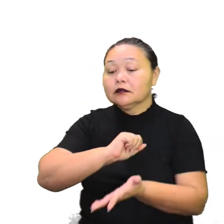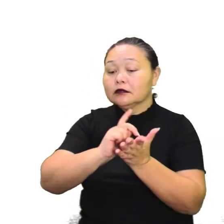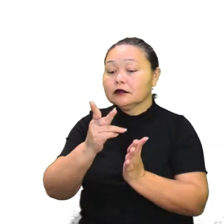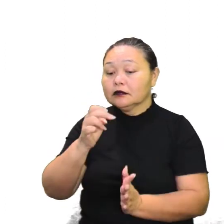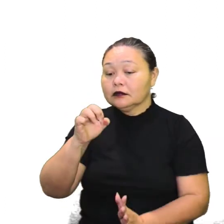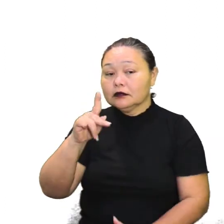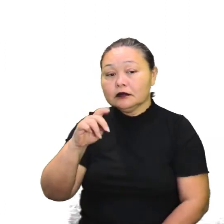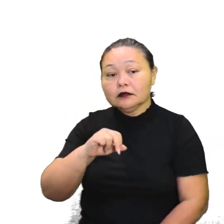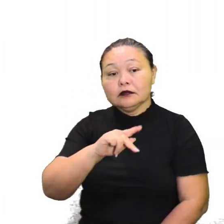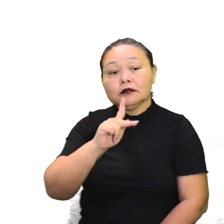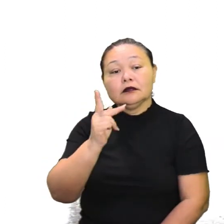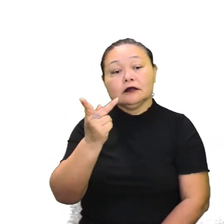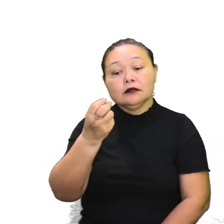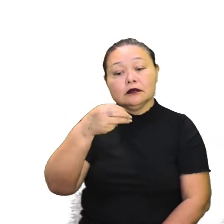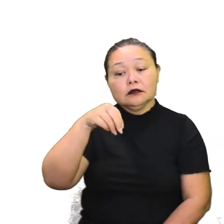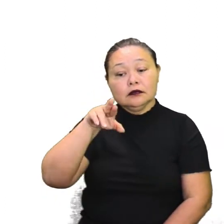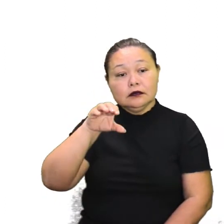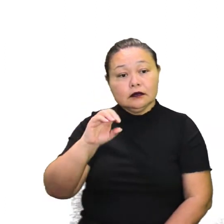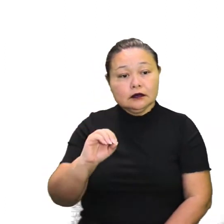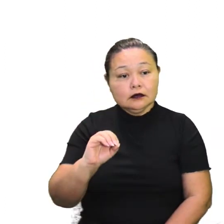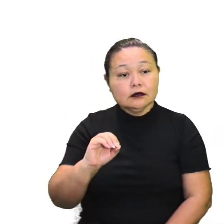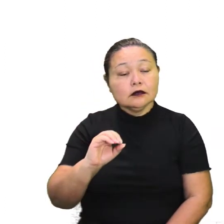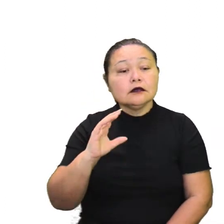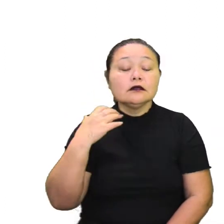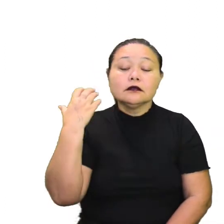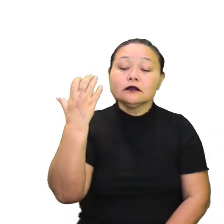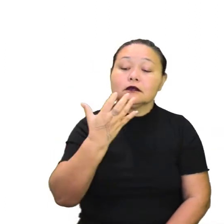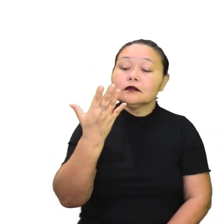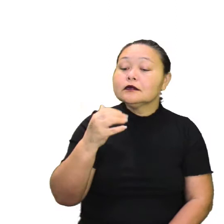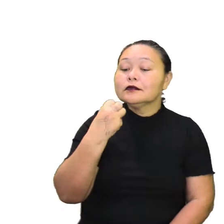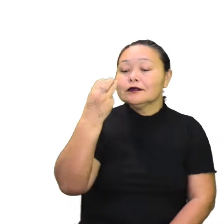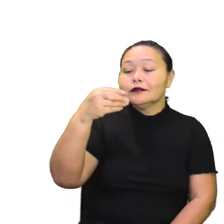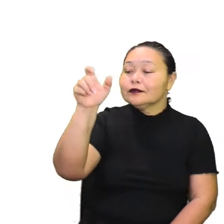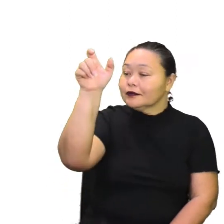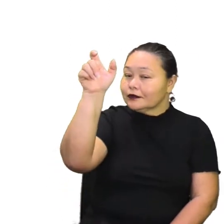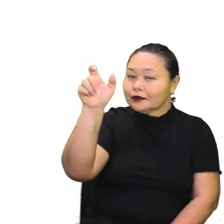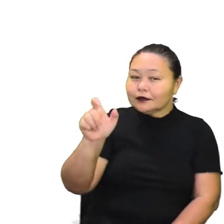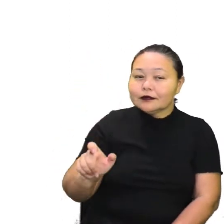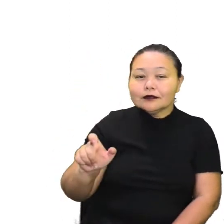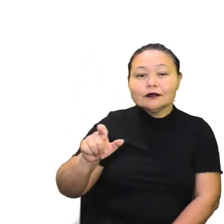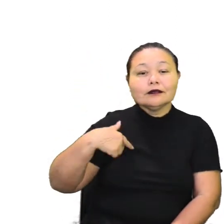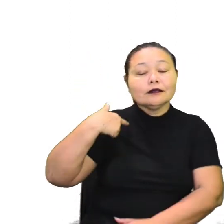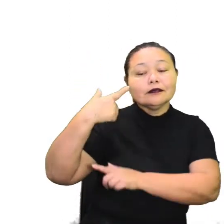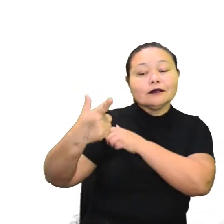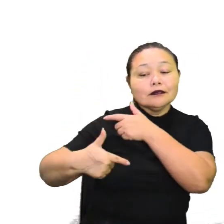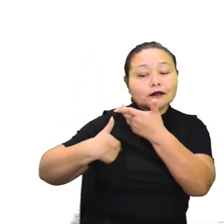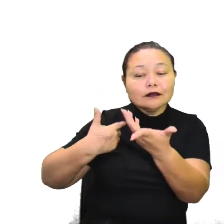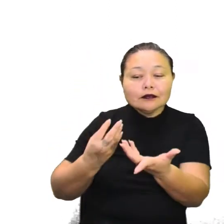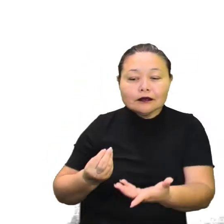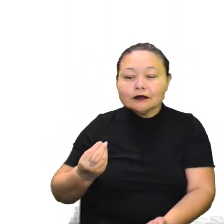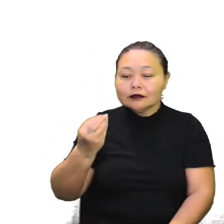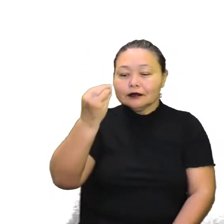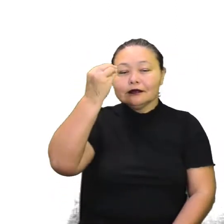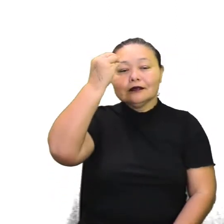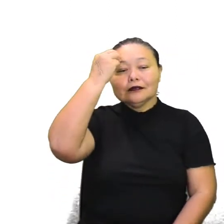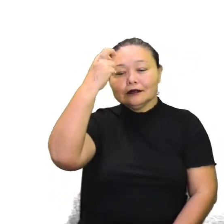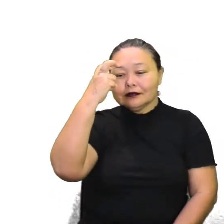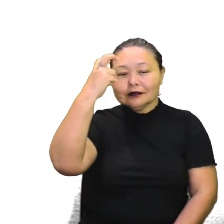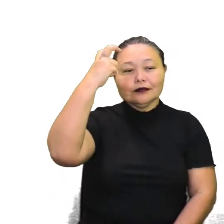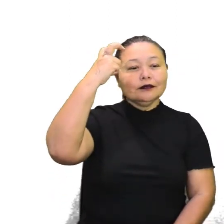gênero épico, Odisseia de Homero. Canta, ó musa, o varão que